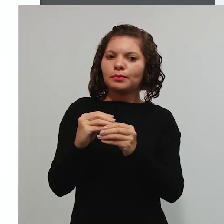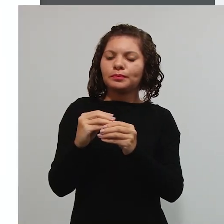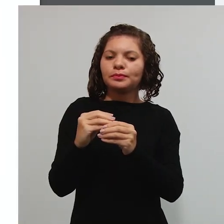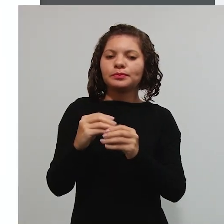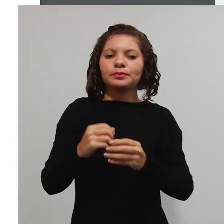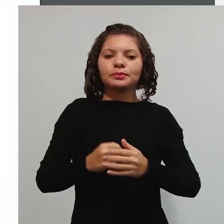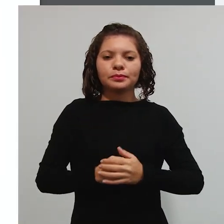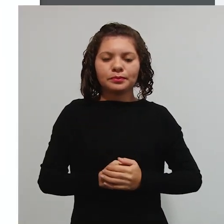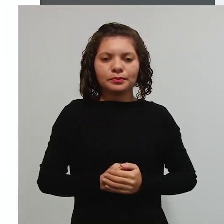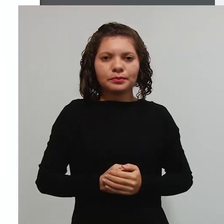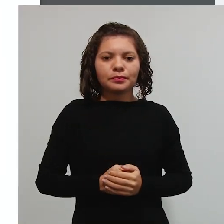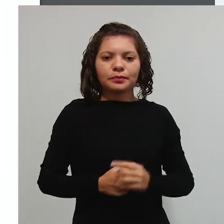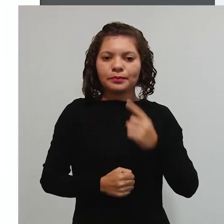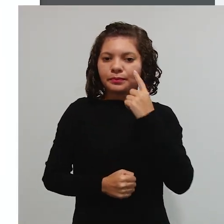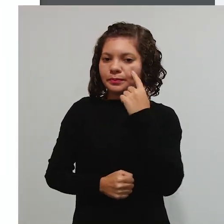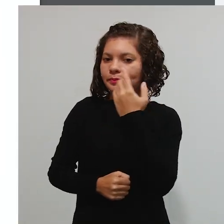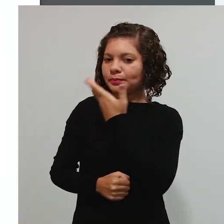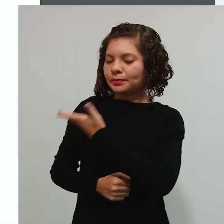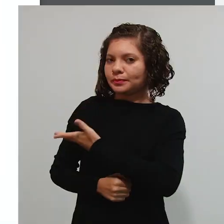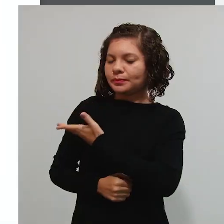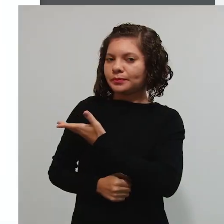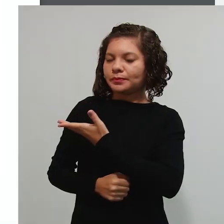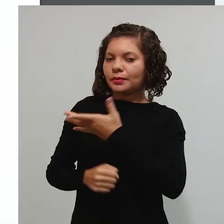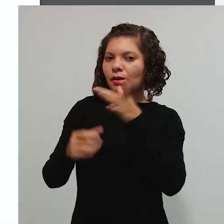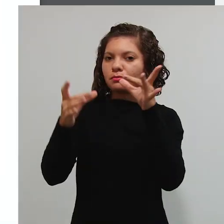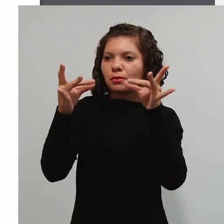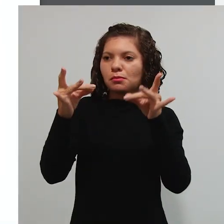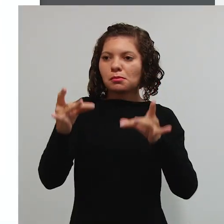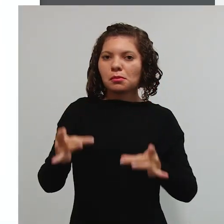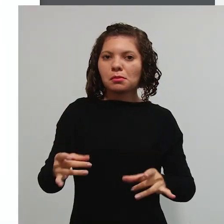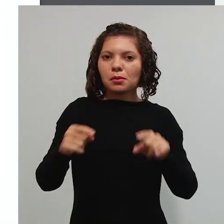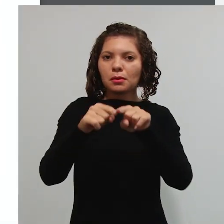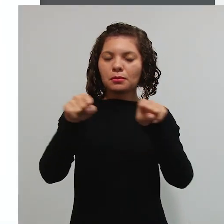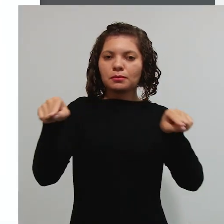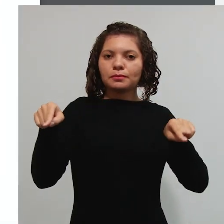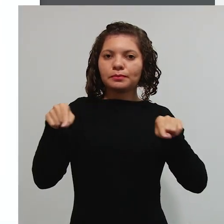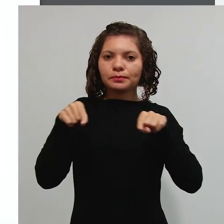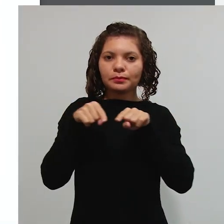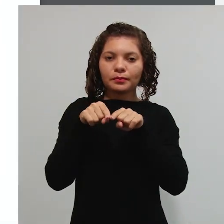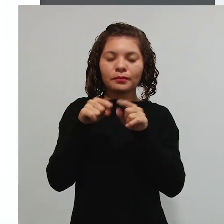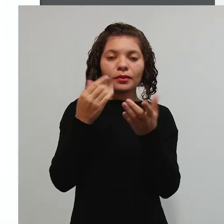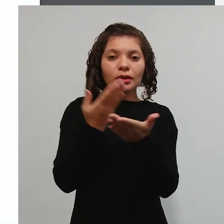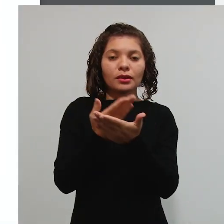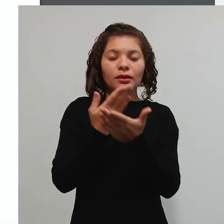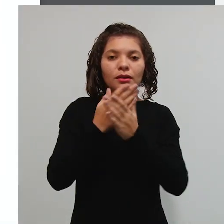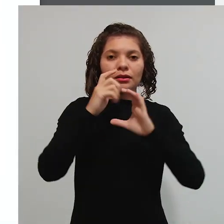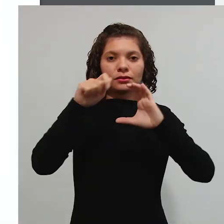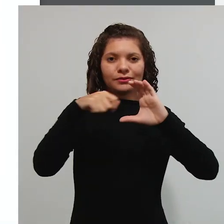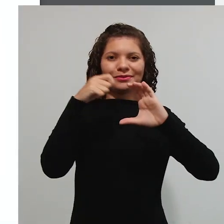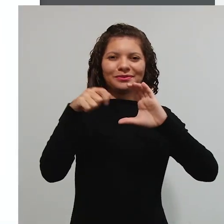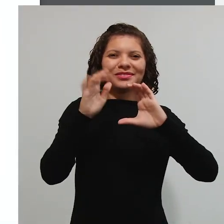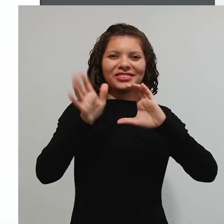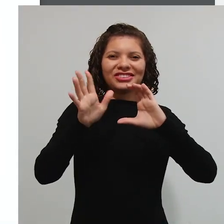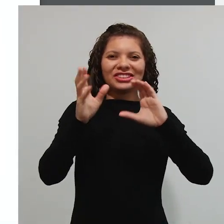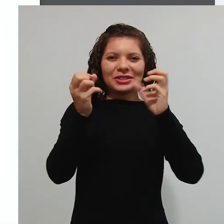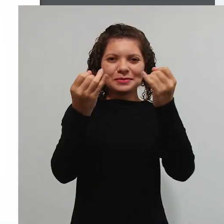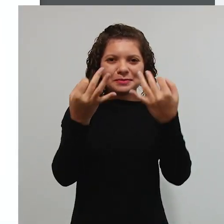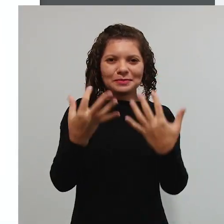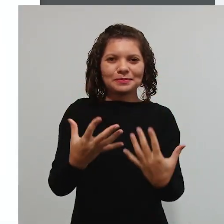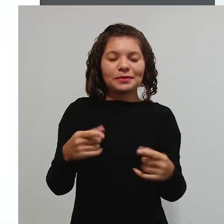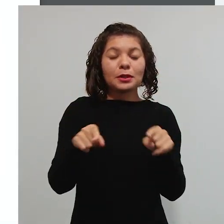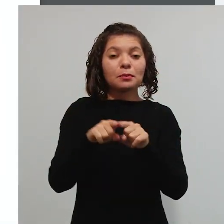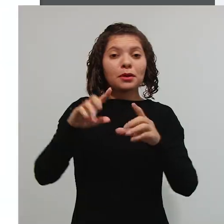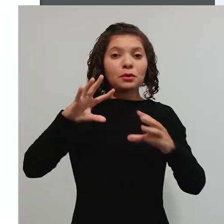objeto biográfico, foi realizado em sala, nas web aulas. O resumo analítico do livro